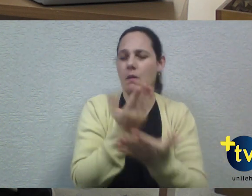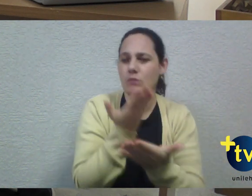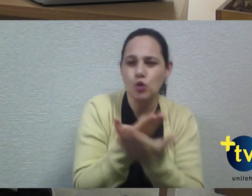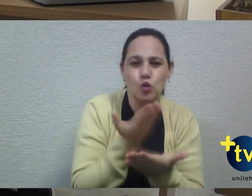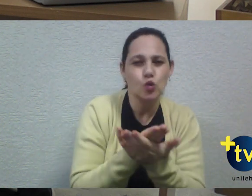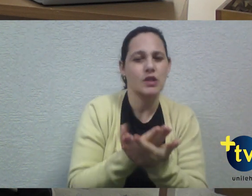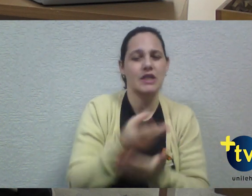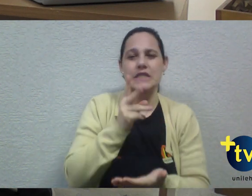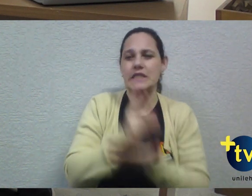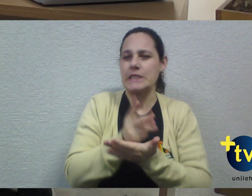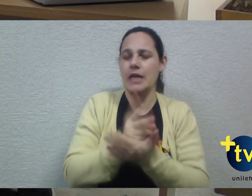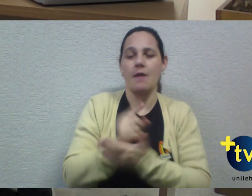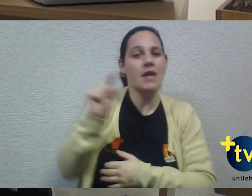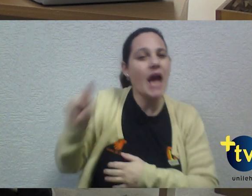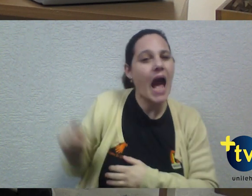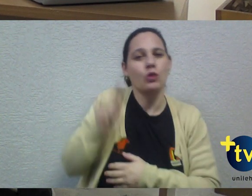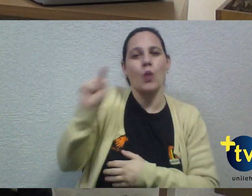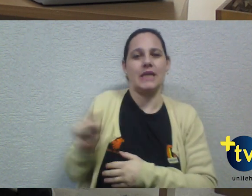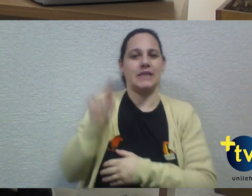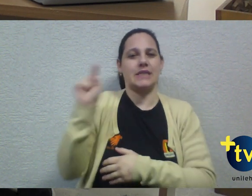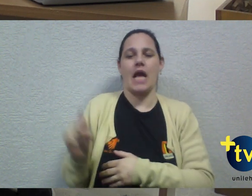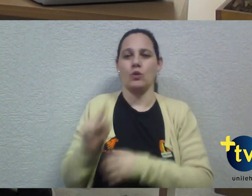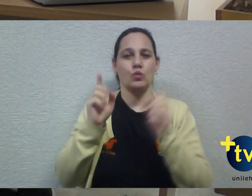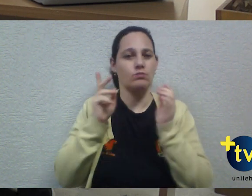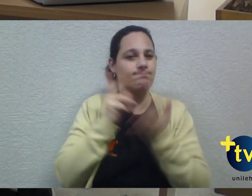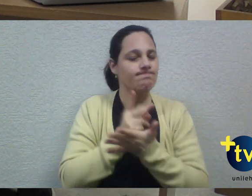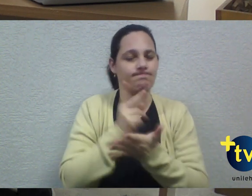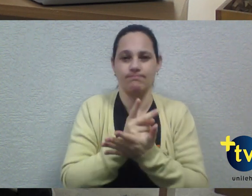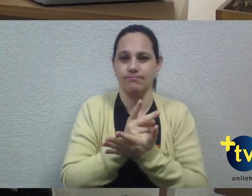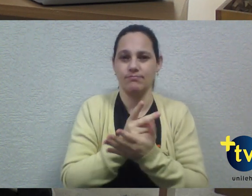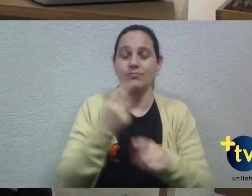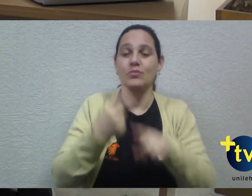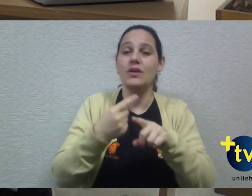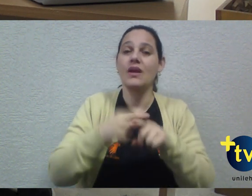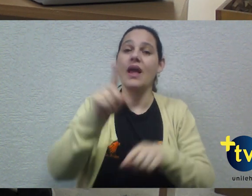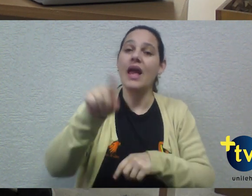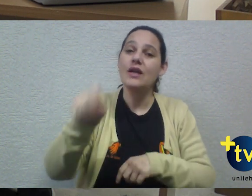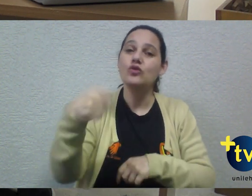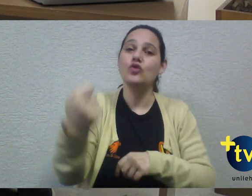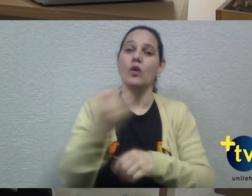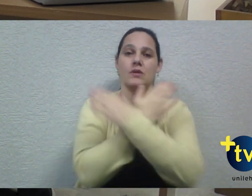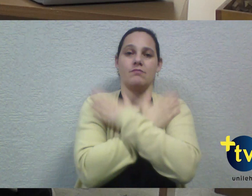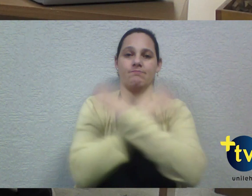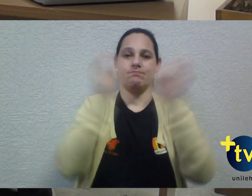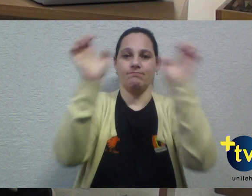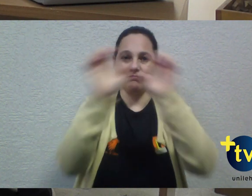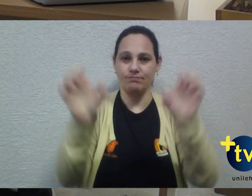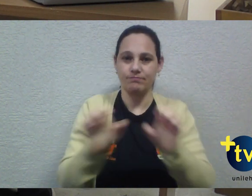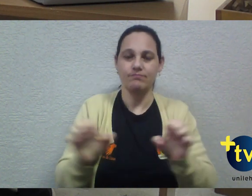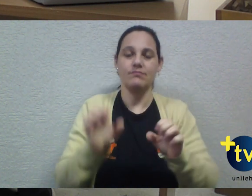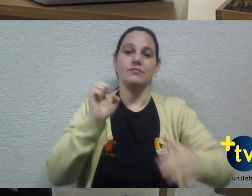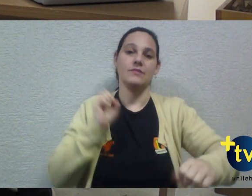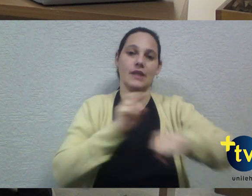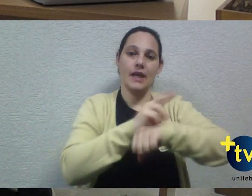atualização, é possível você atender todos os requisitos necessários da demanda maior da empregabilidade no quesito